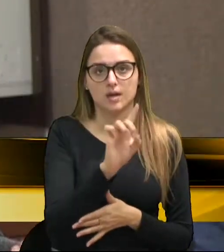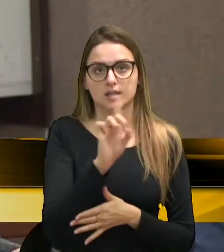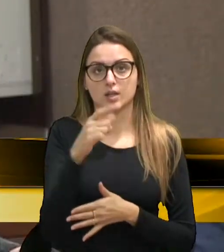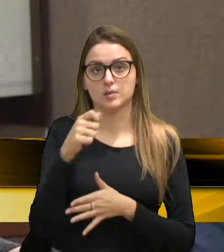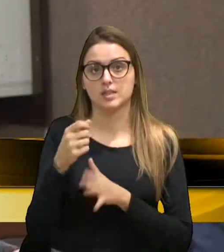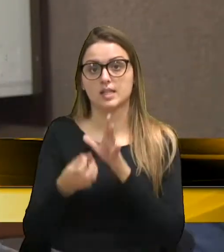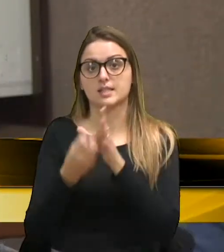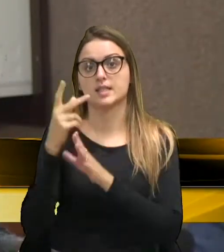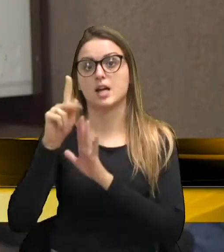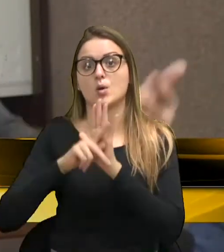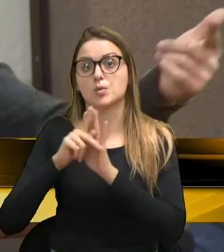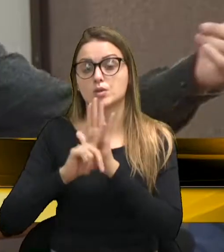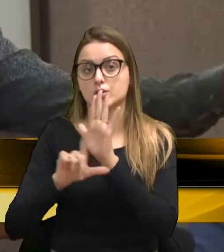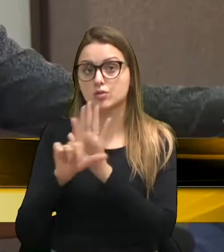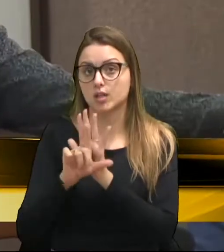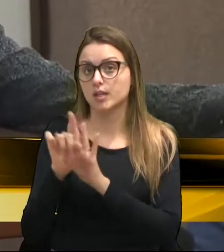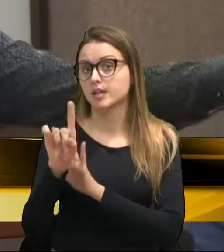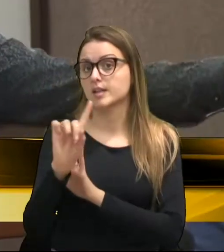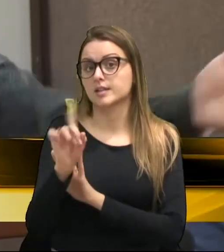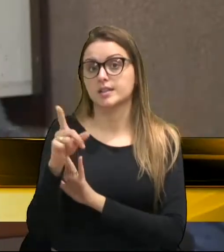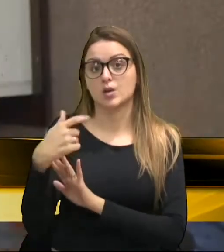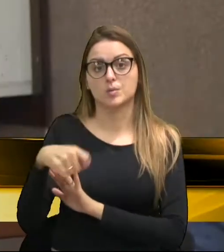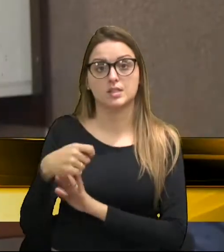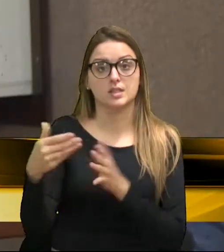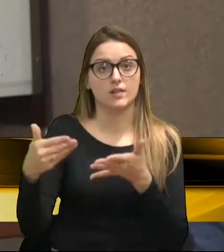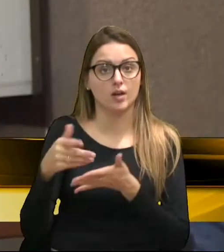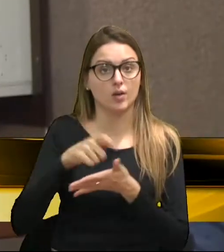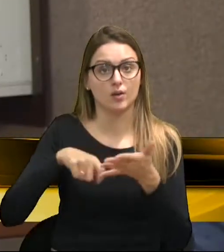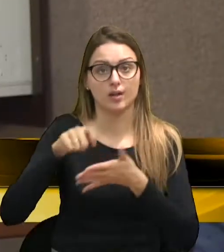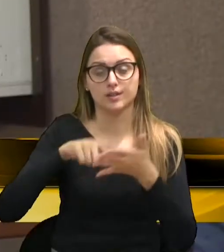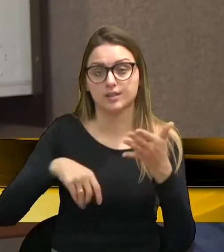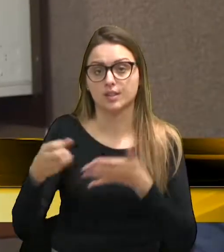projeto de lei aqui para a Câmara, talvez não precisaria ter sido protocolado esse